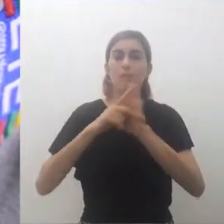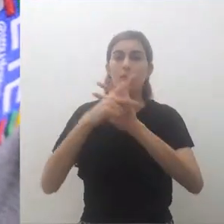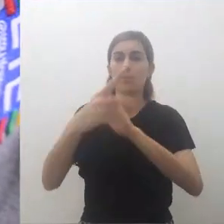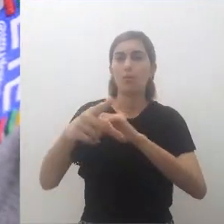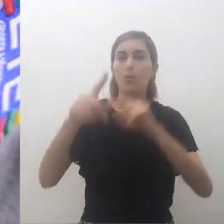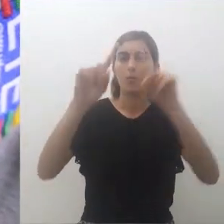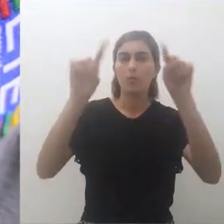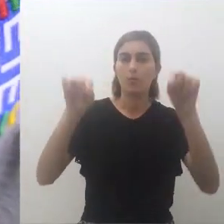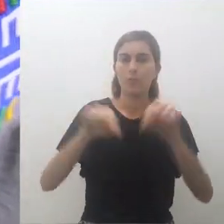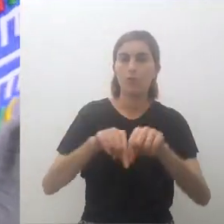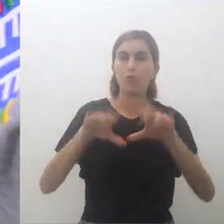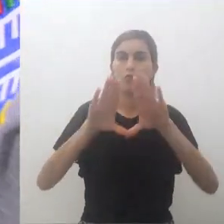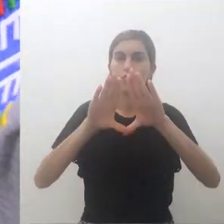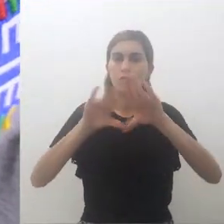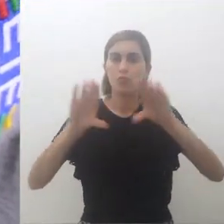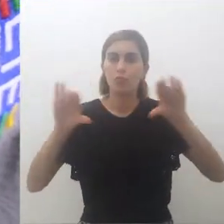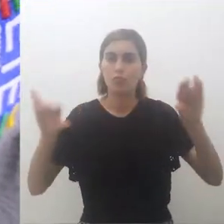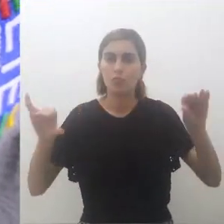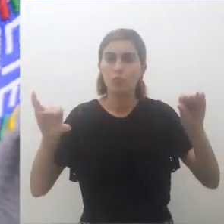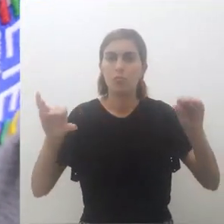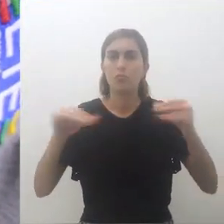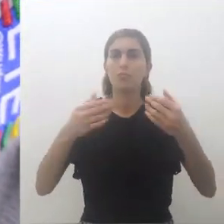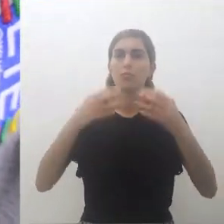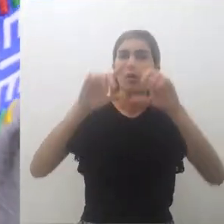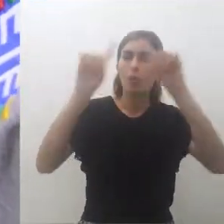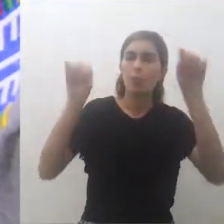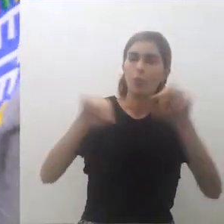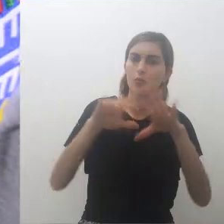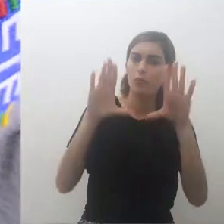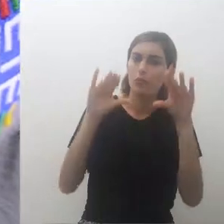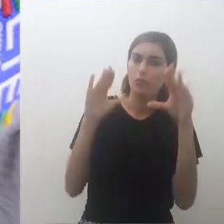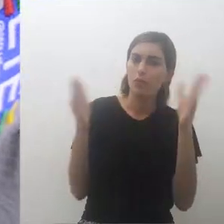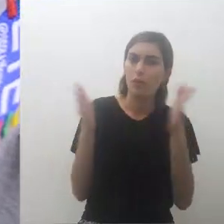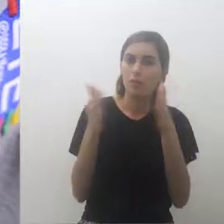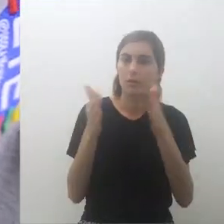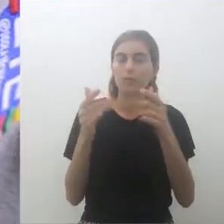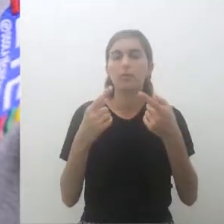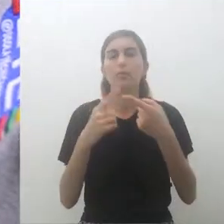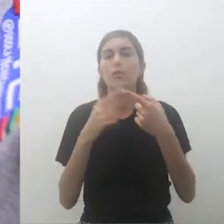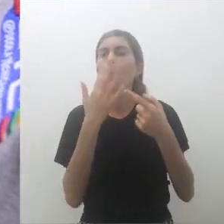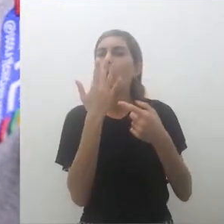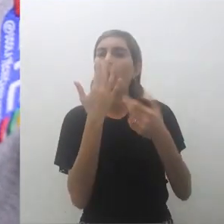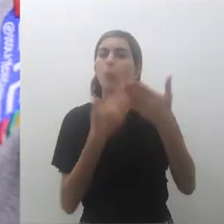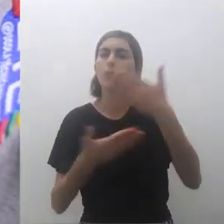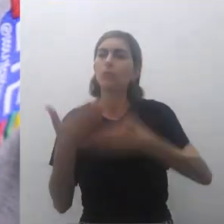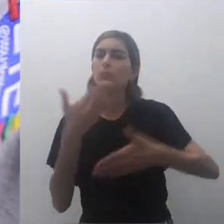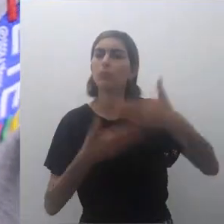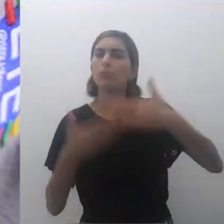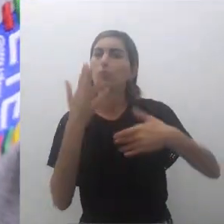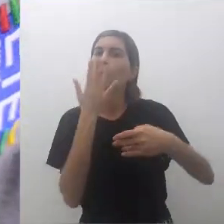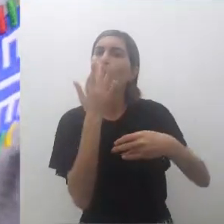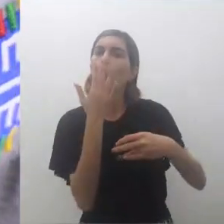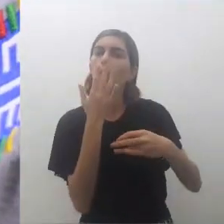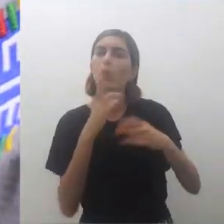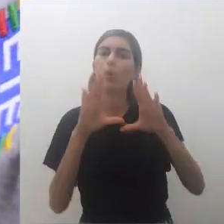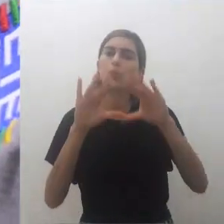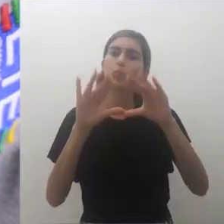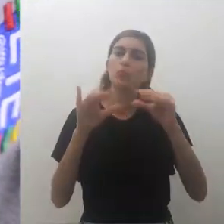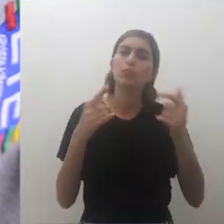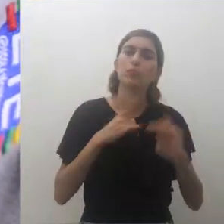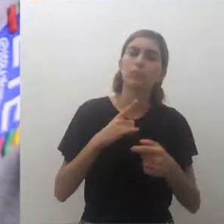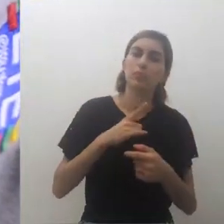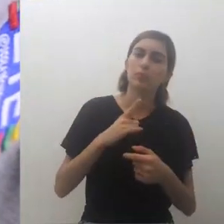do estofado, mas as almofadas, a relação de cores que as almofadas têm, nós temos